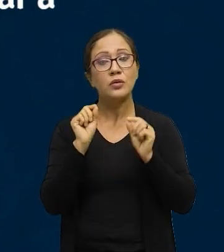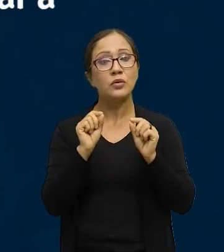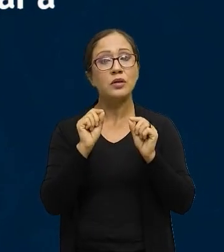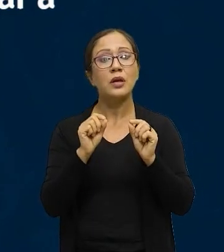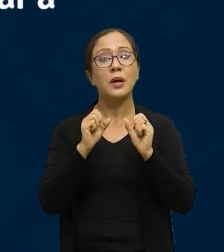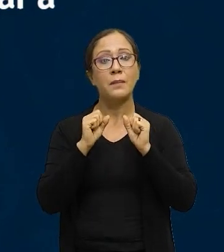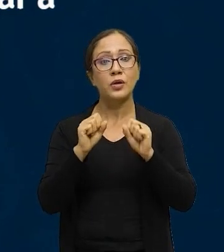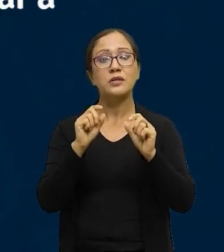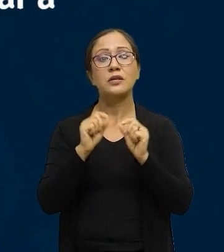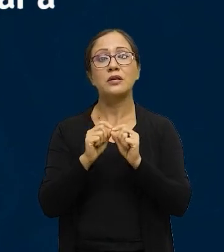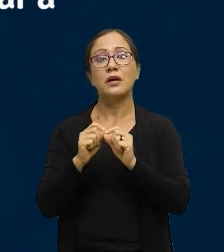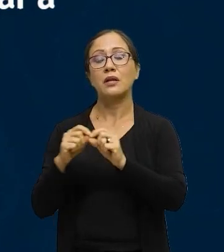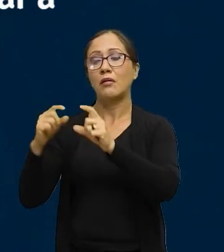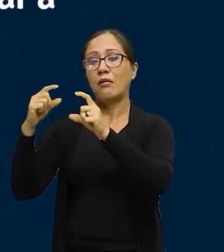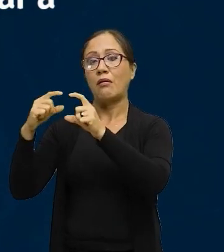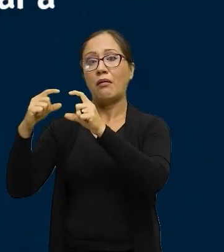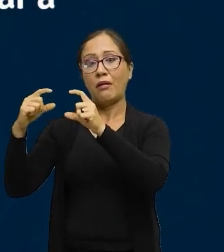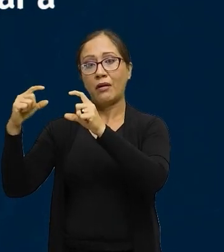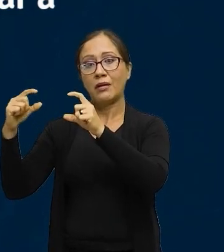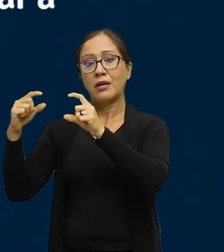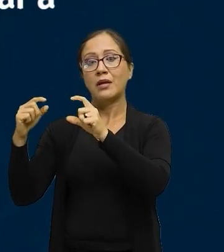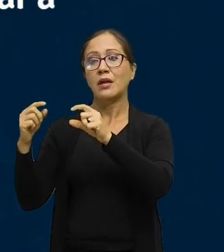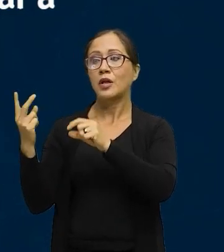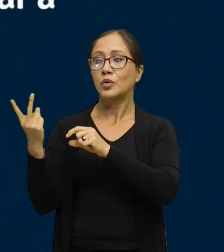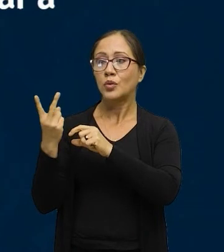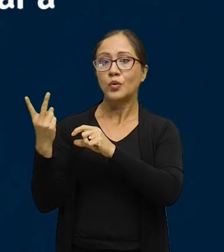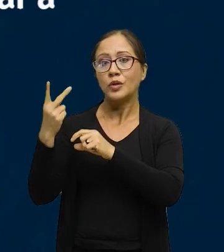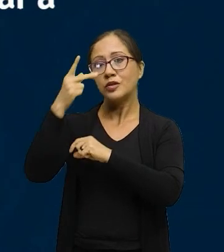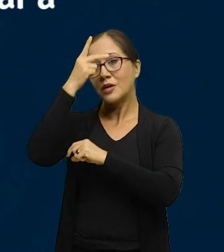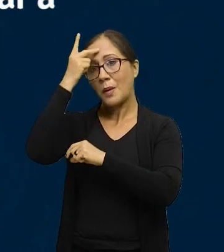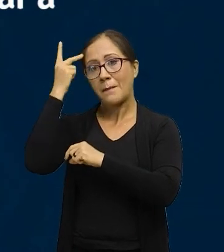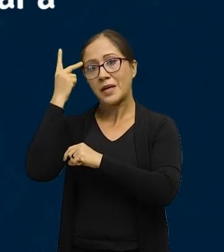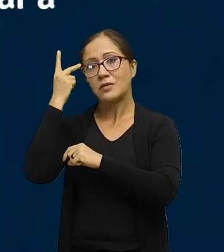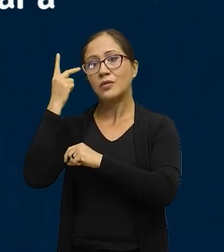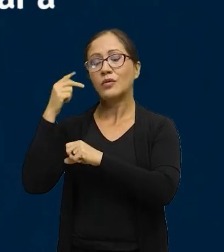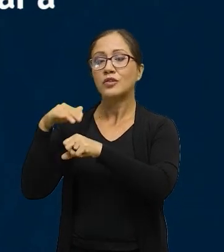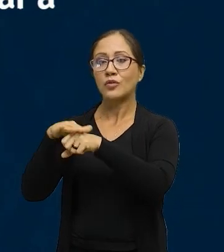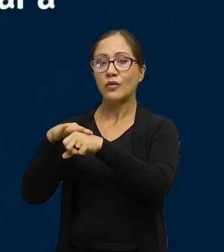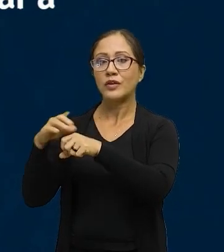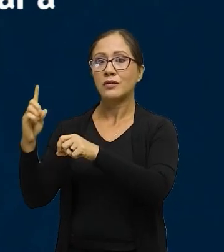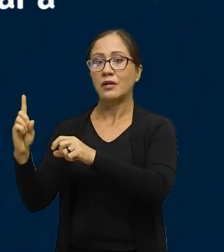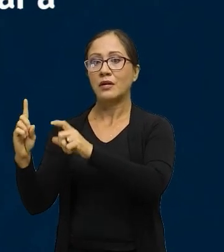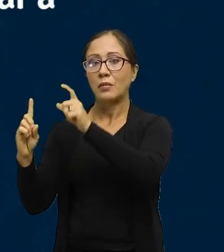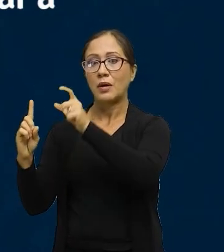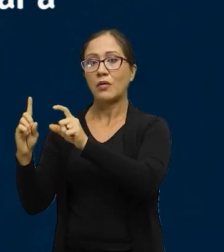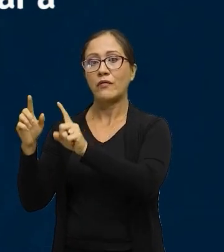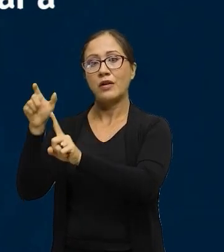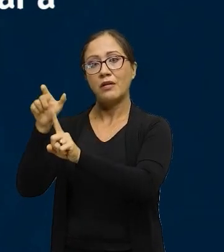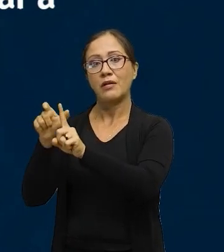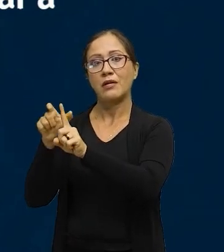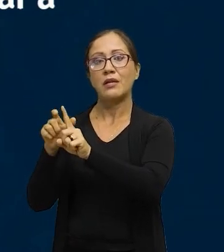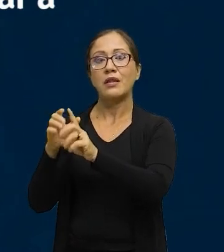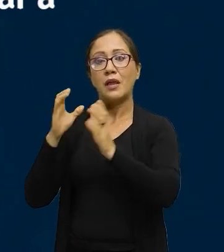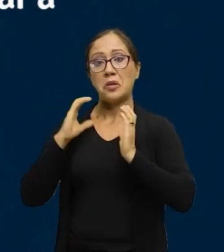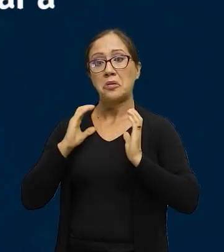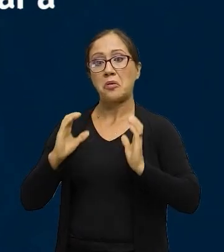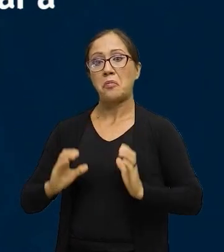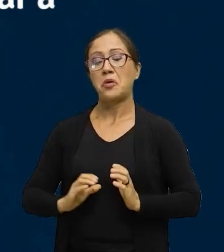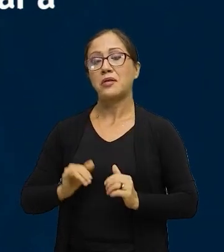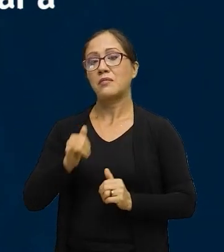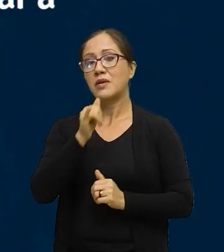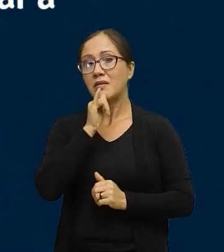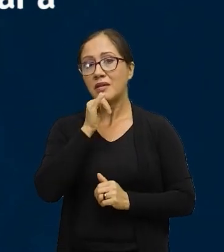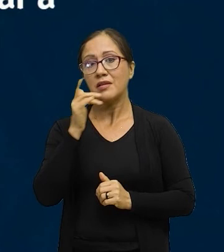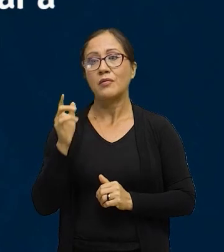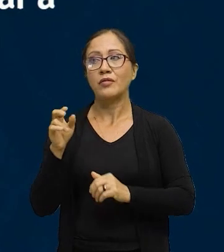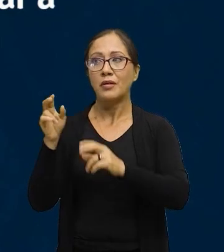perceba dois personagens conversando. Por exemplo, Uma conversa de comportamento. Aí você vê